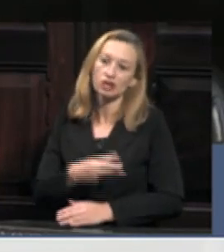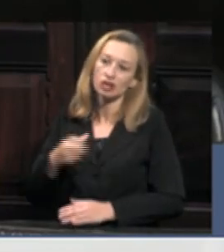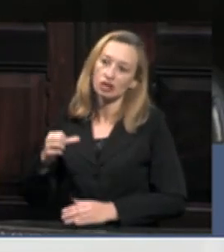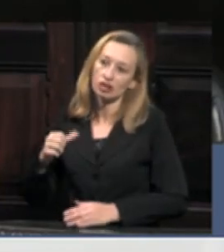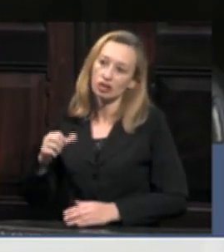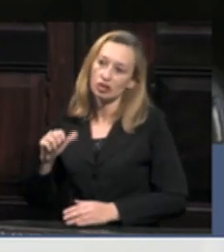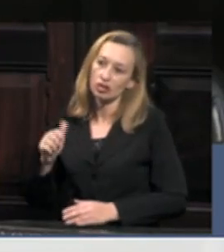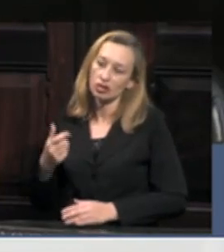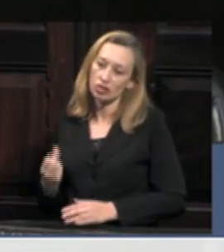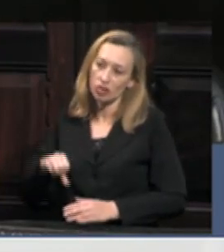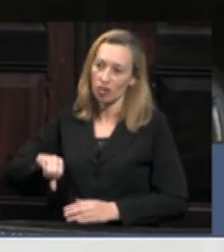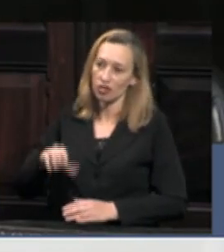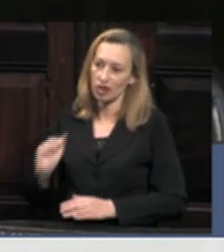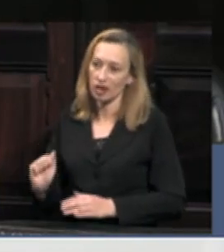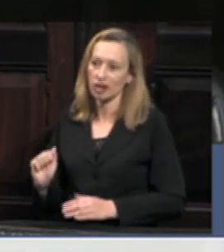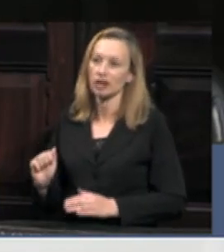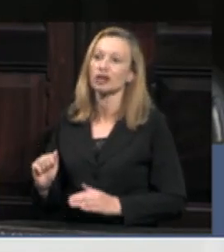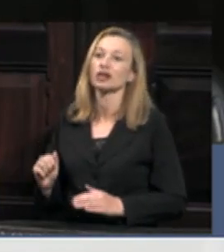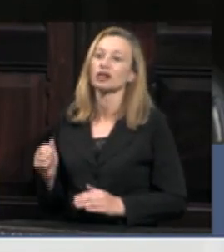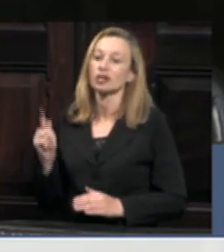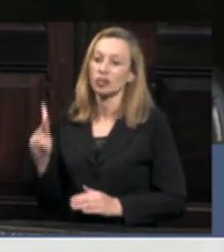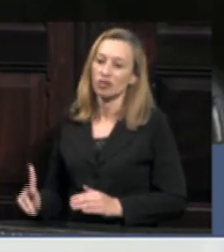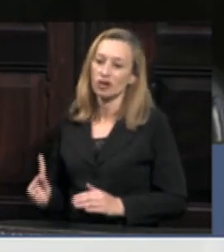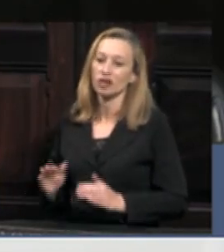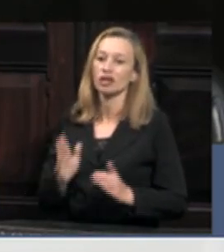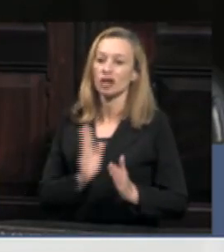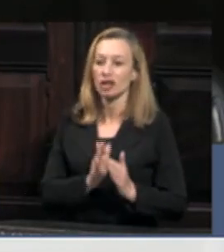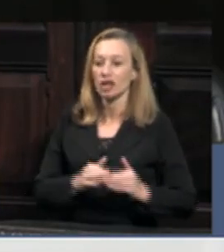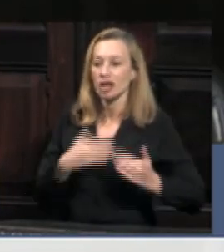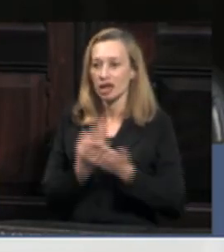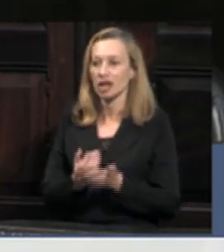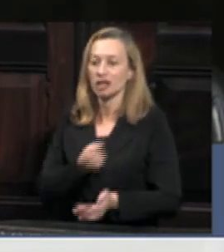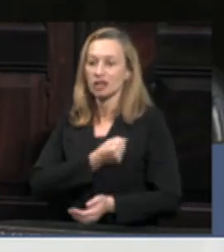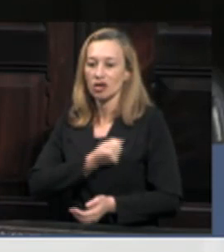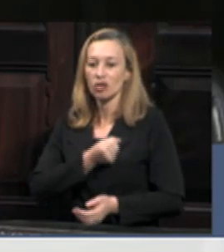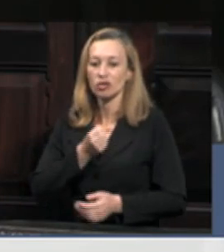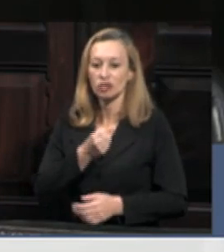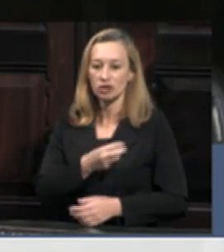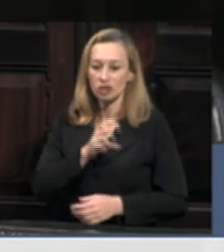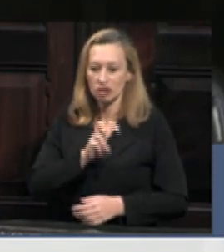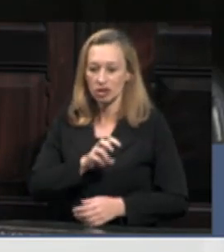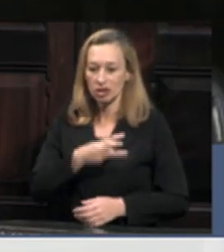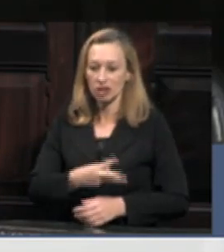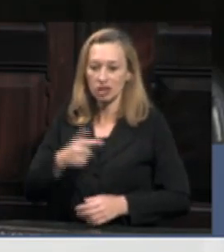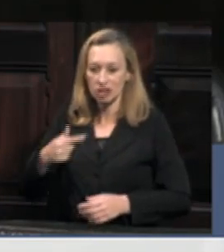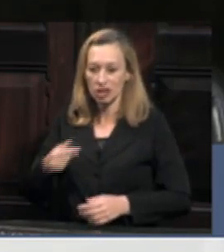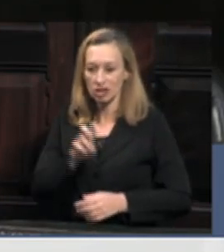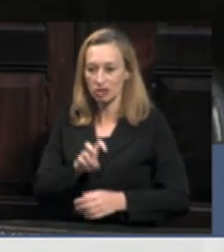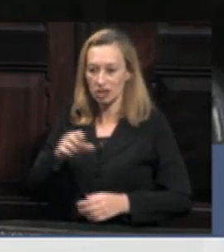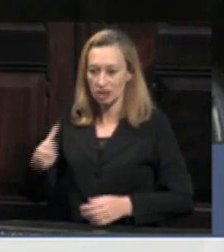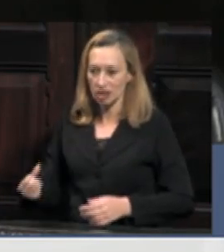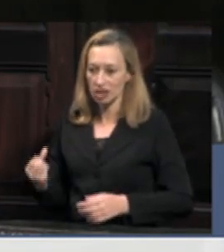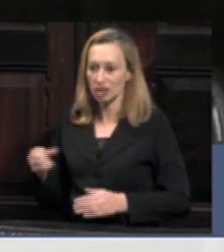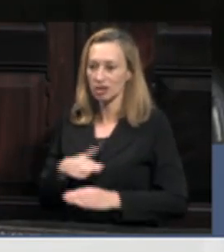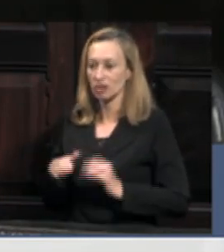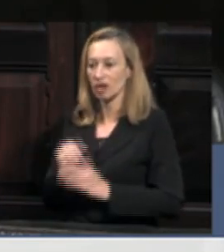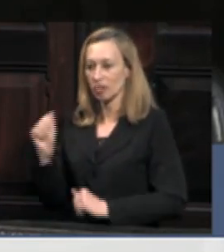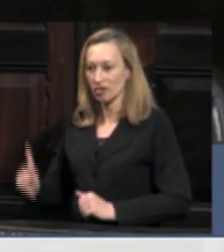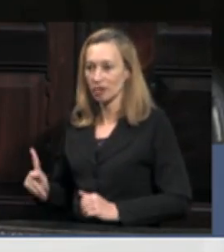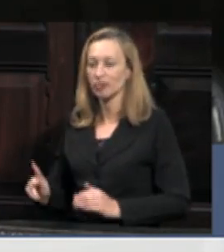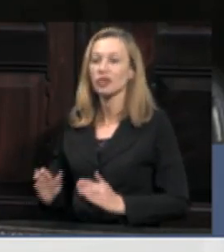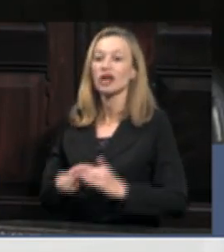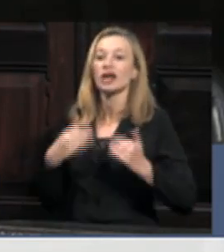2016, deputado Luiz Paulo. Senhores que aprovam, nesse estão aprovados. Requer inclusão na ordem do dia do projeto de lei 1755/2016, deputado Luiz Paulo. Senhores que aprovam, nesse estão